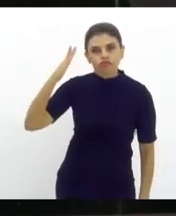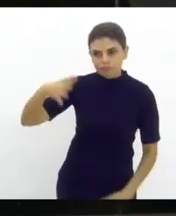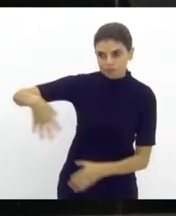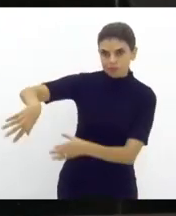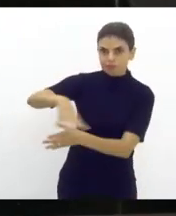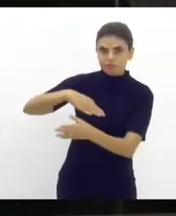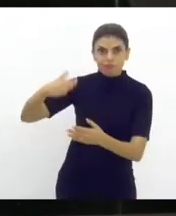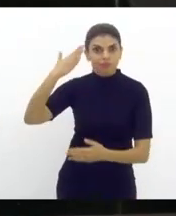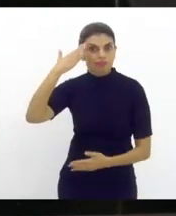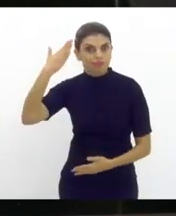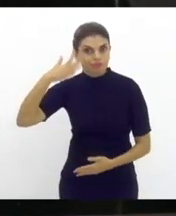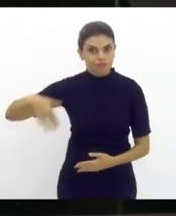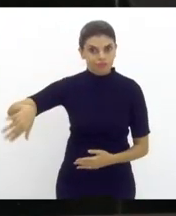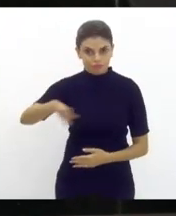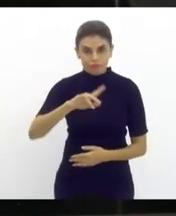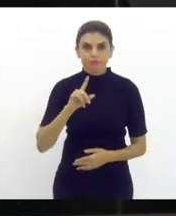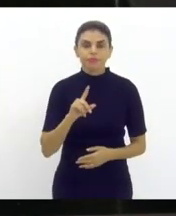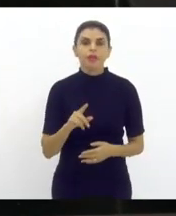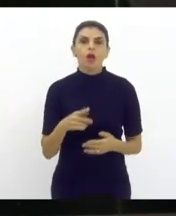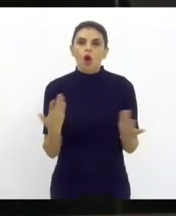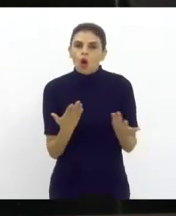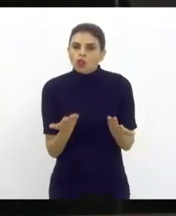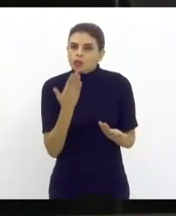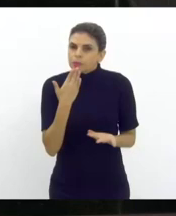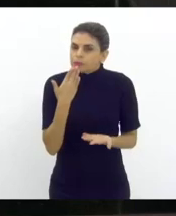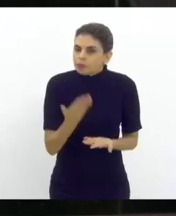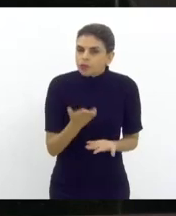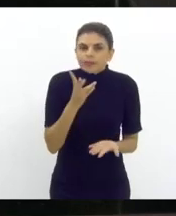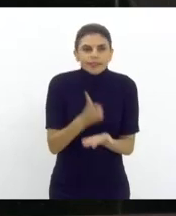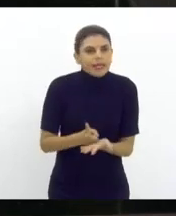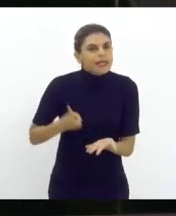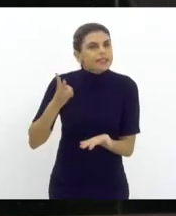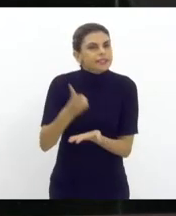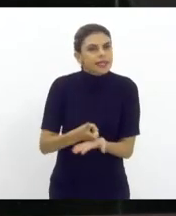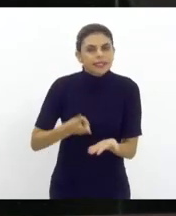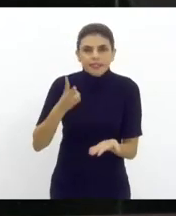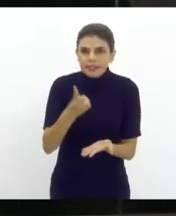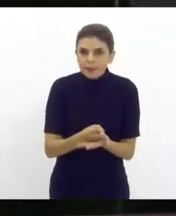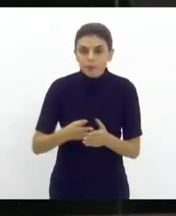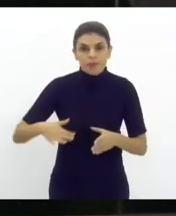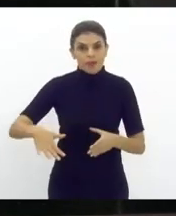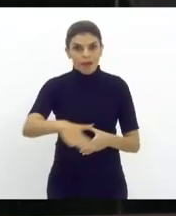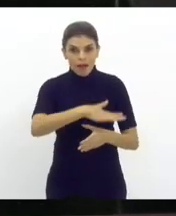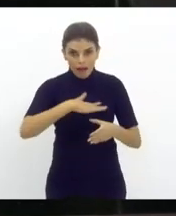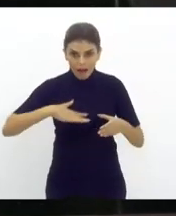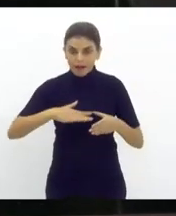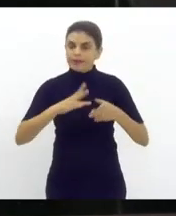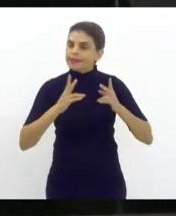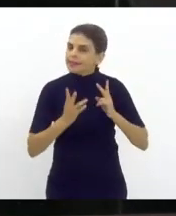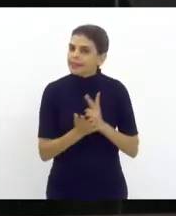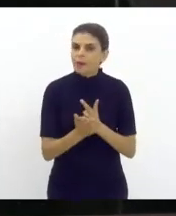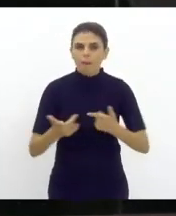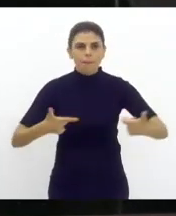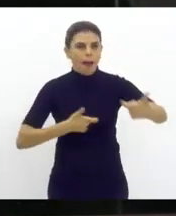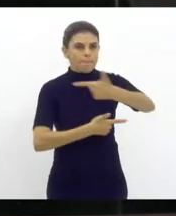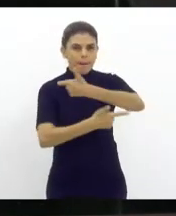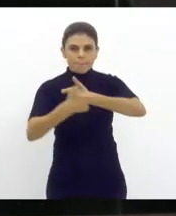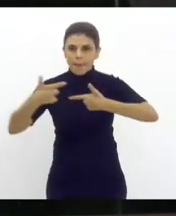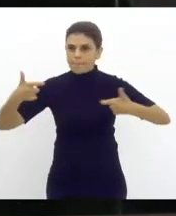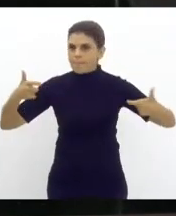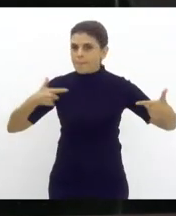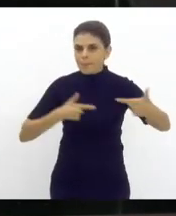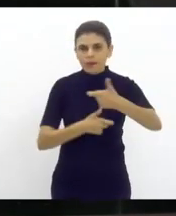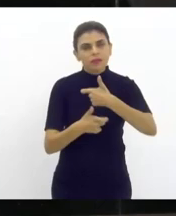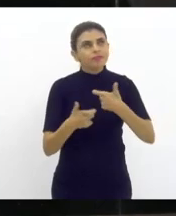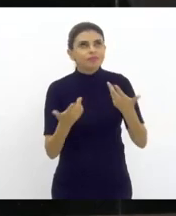e hoje um pedido que a gente vem fazendo constantemente que uma área que tem tido muito confronto é exatamente